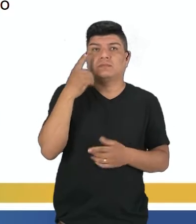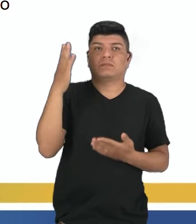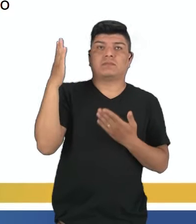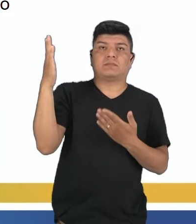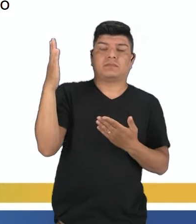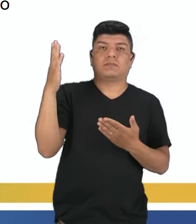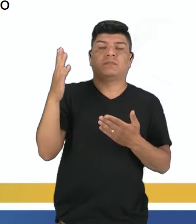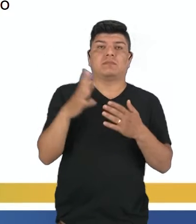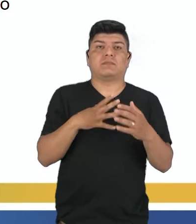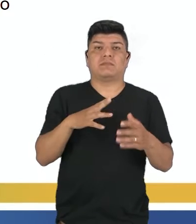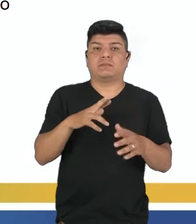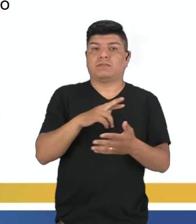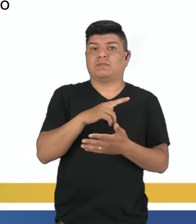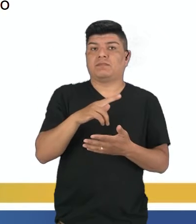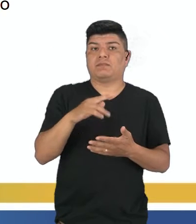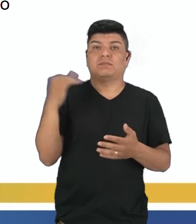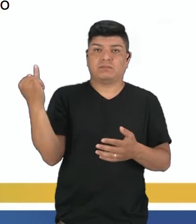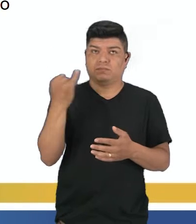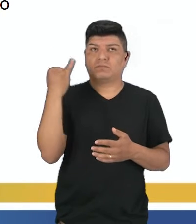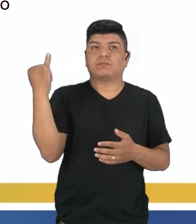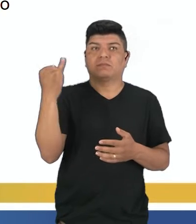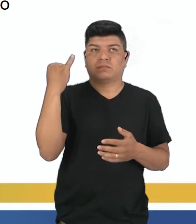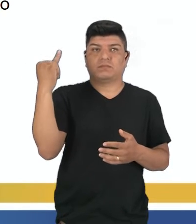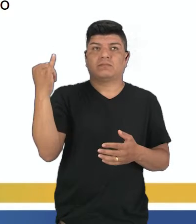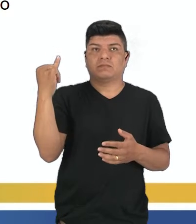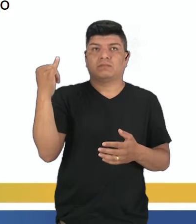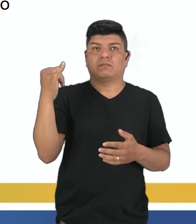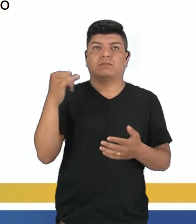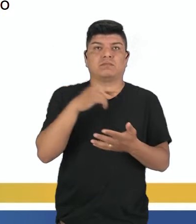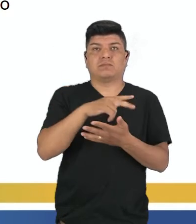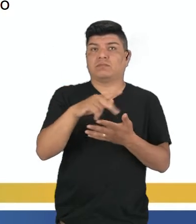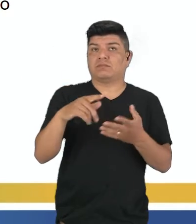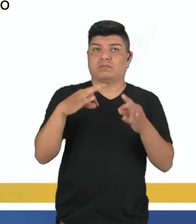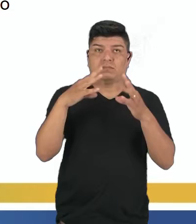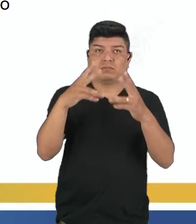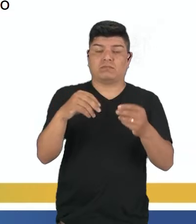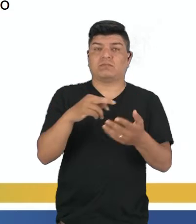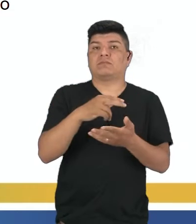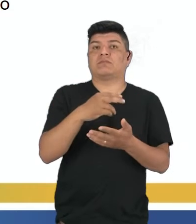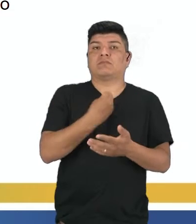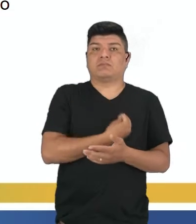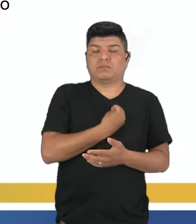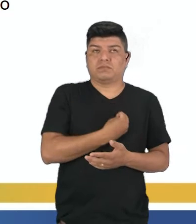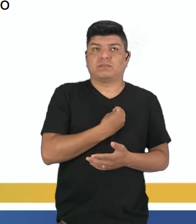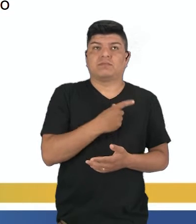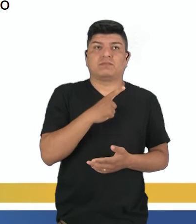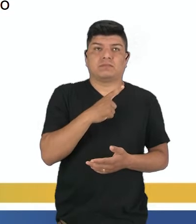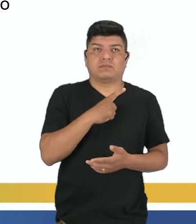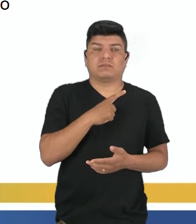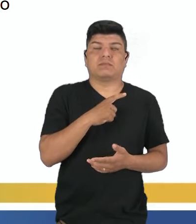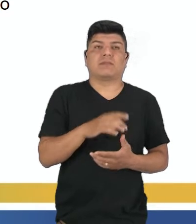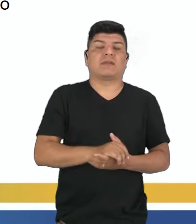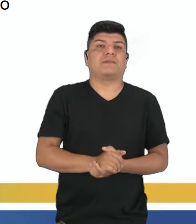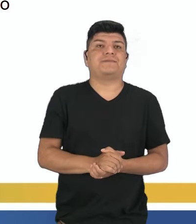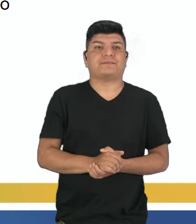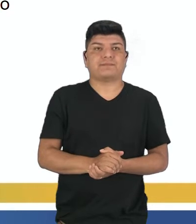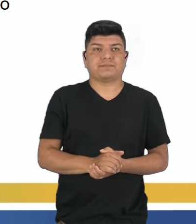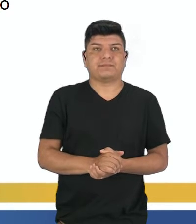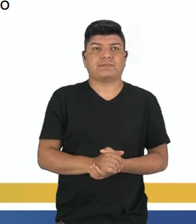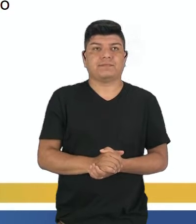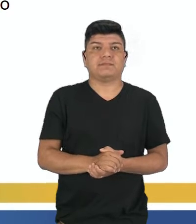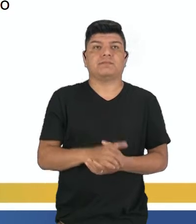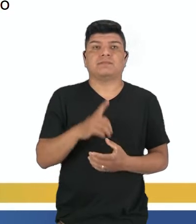ela é extremamente rica, né, tanto nas bacias hidrográficas quanto nas variedades de seres vivos. Aí temos também